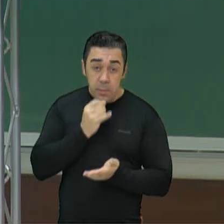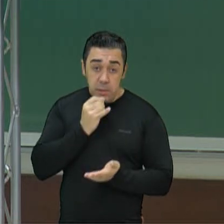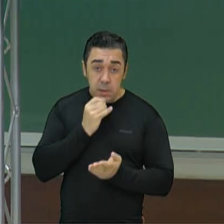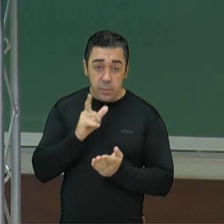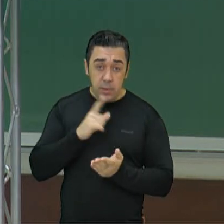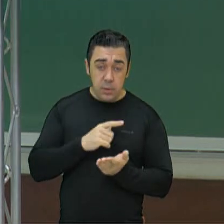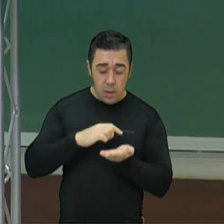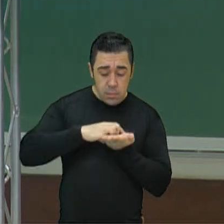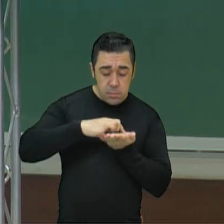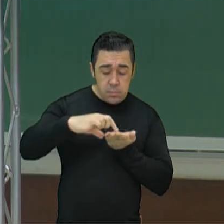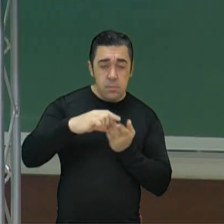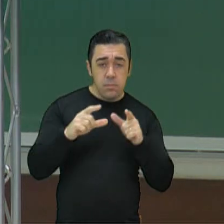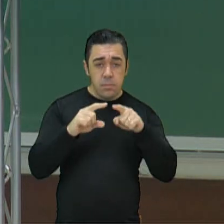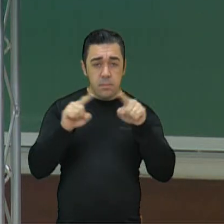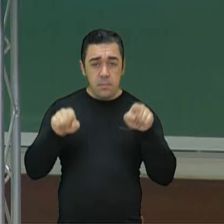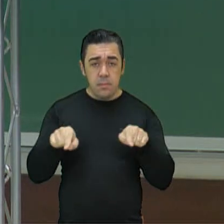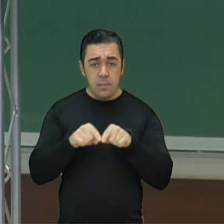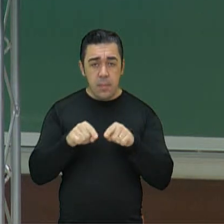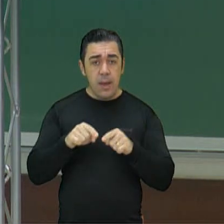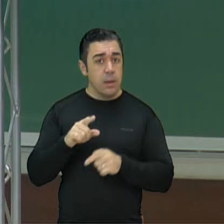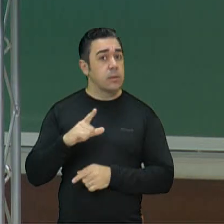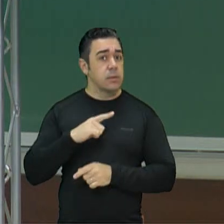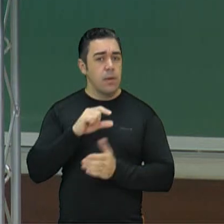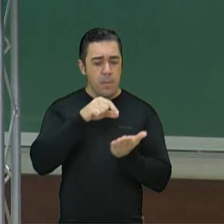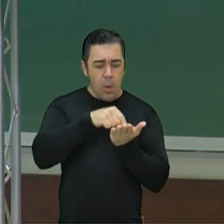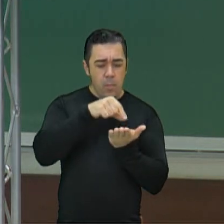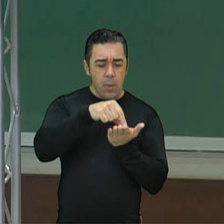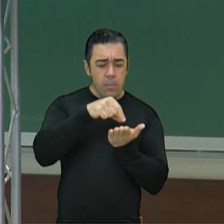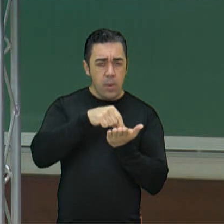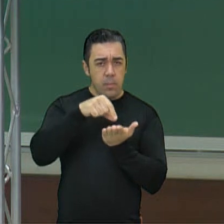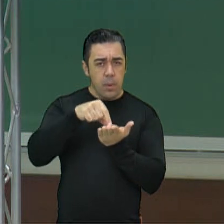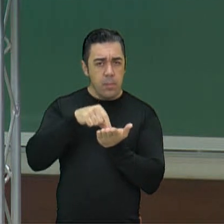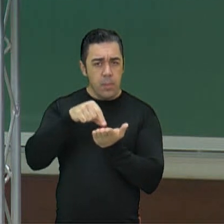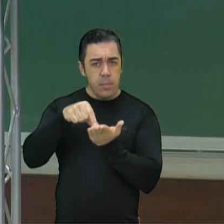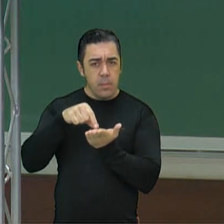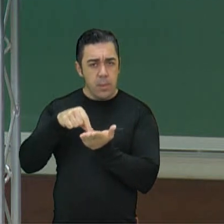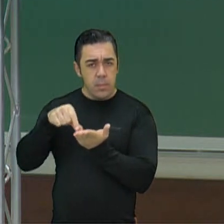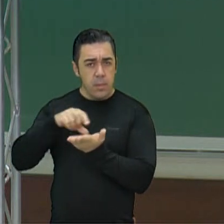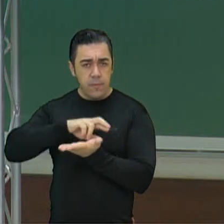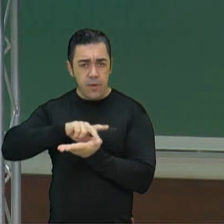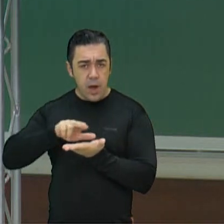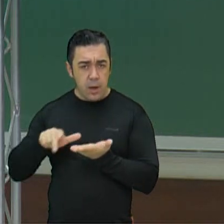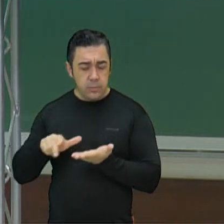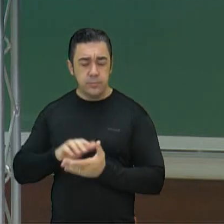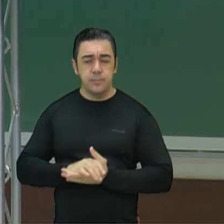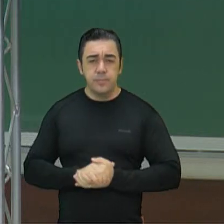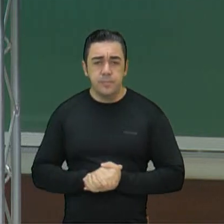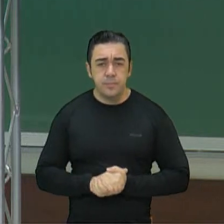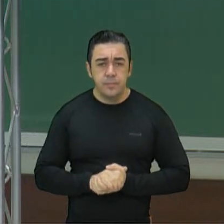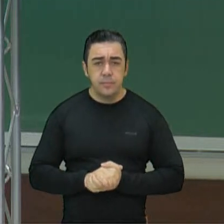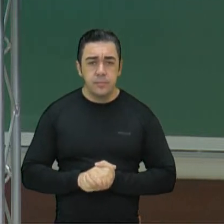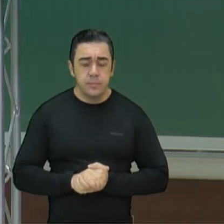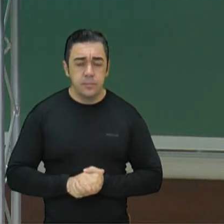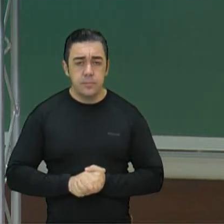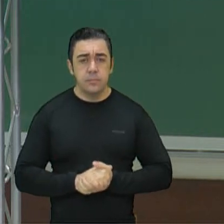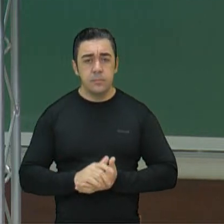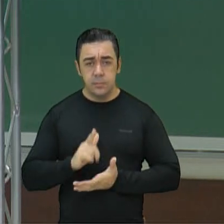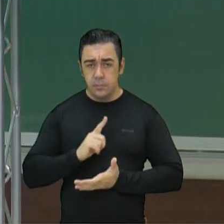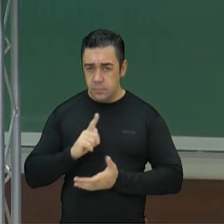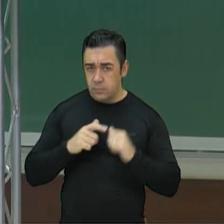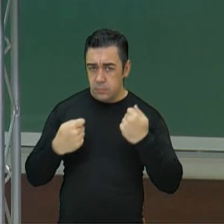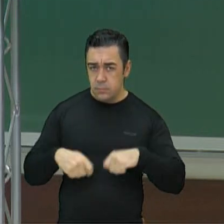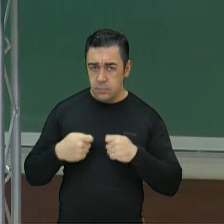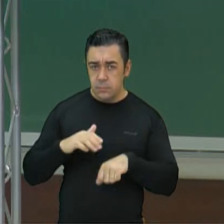placa mais complexa, assim, de vários componentes eletrônicos, e ali exige